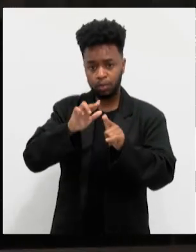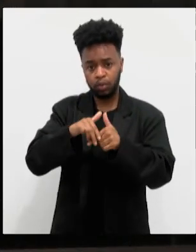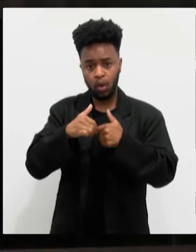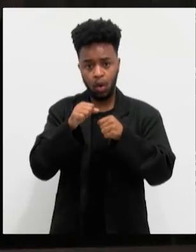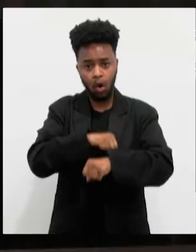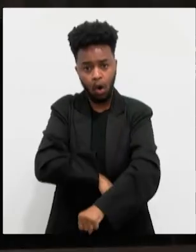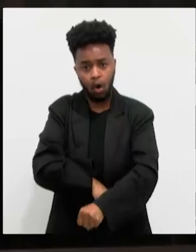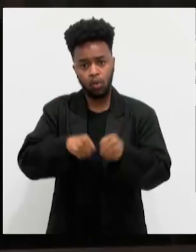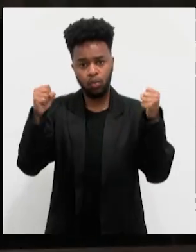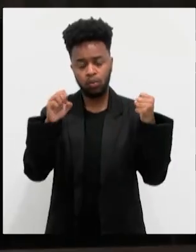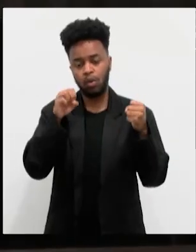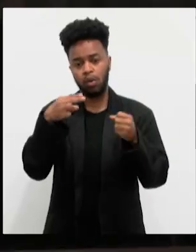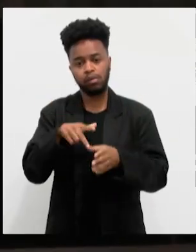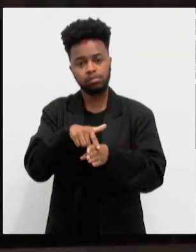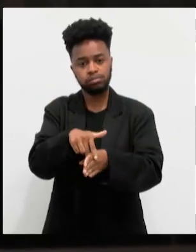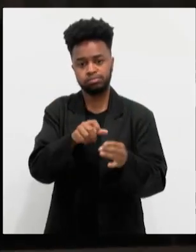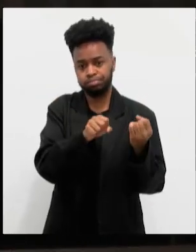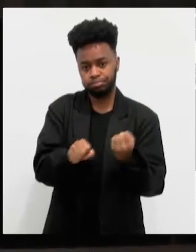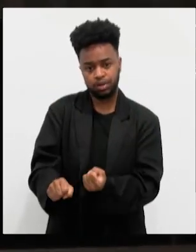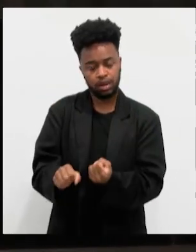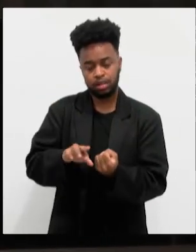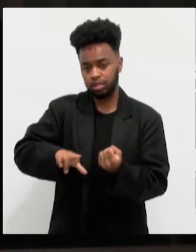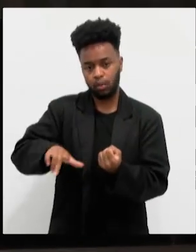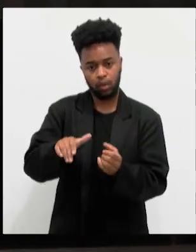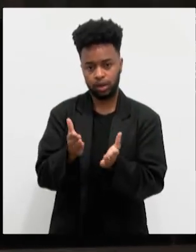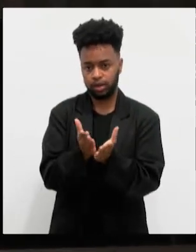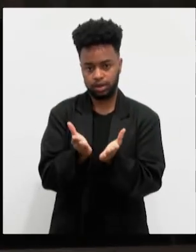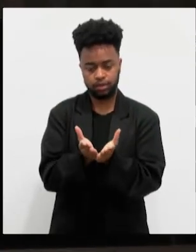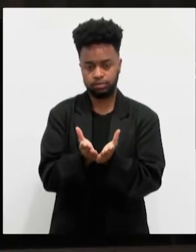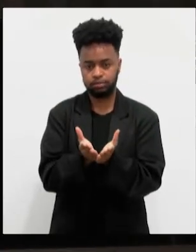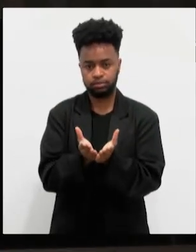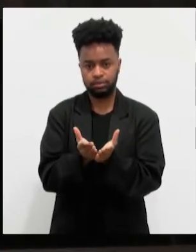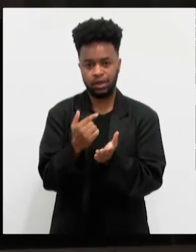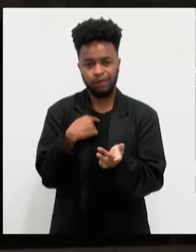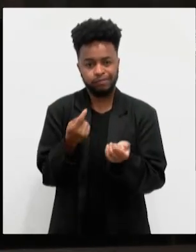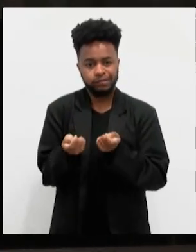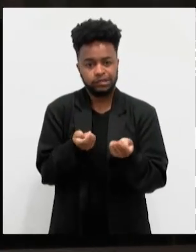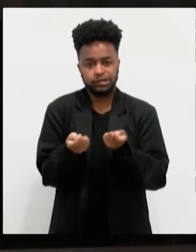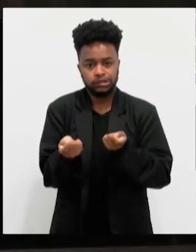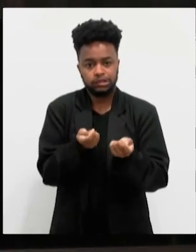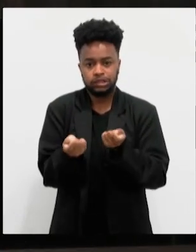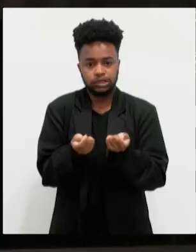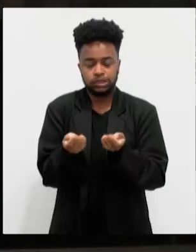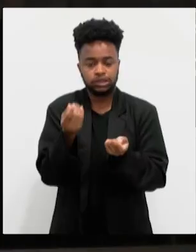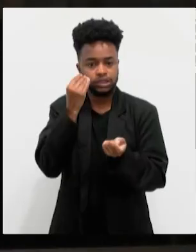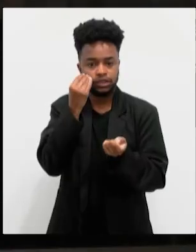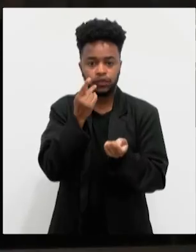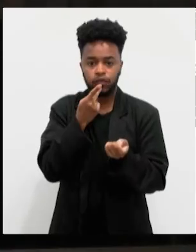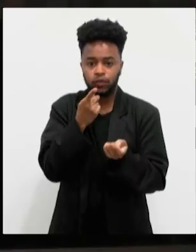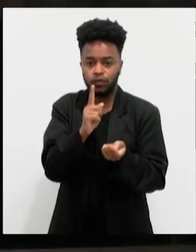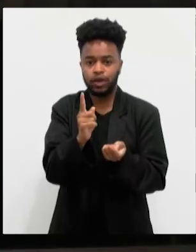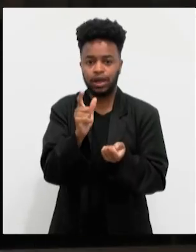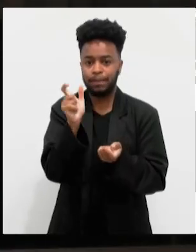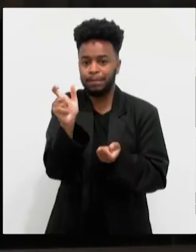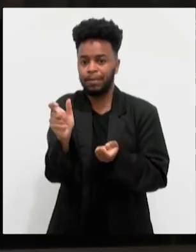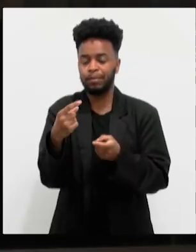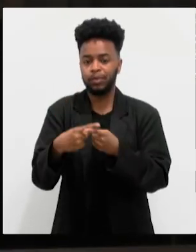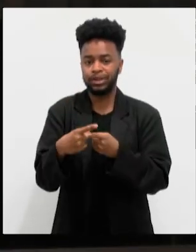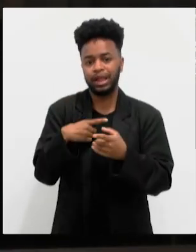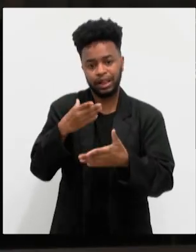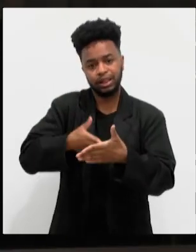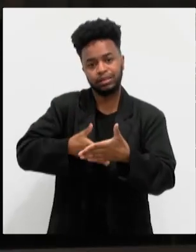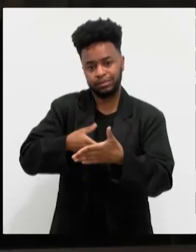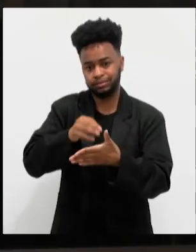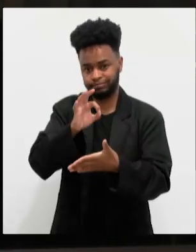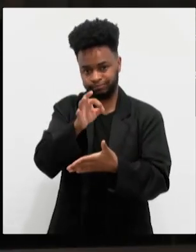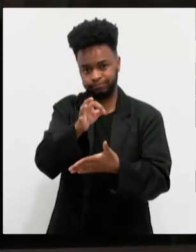ele não é evangélico. E eu estou aqui me segurando para dizer o que ele é, porque tem um limite.